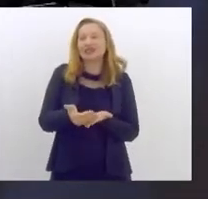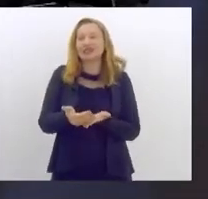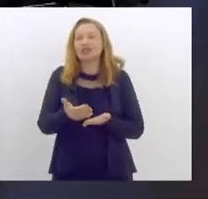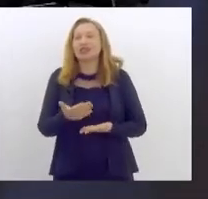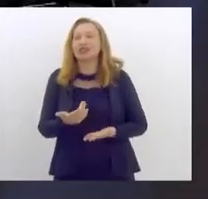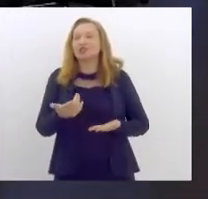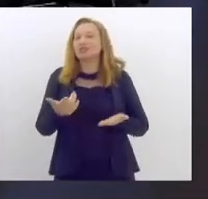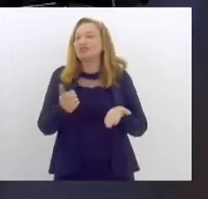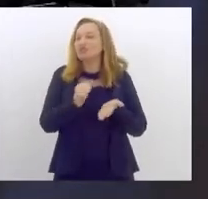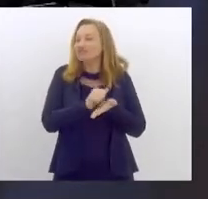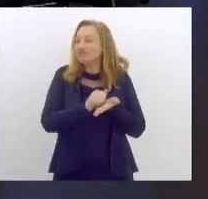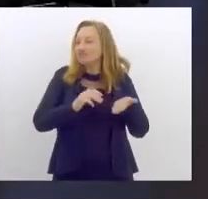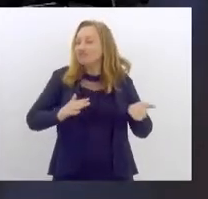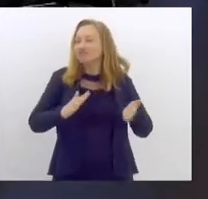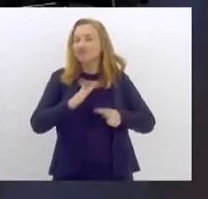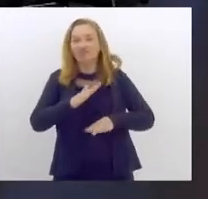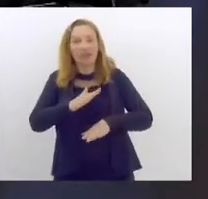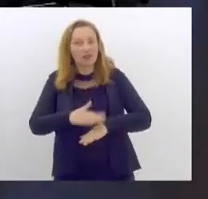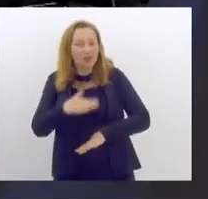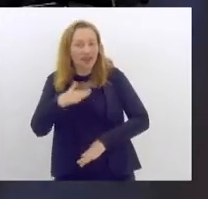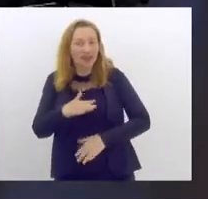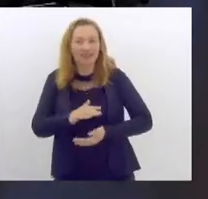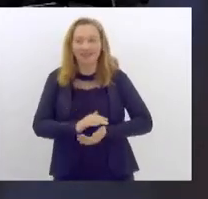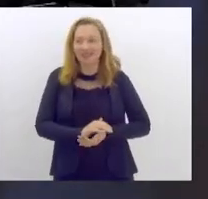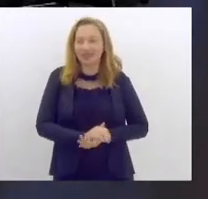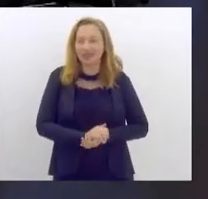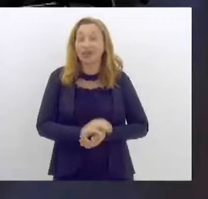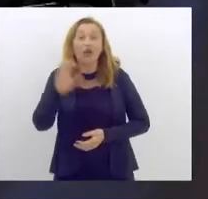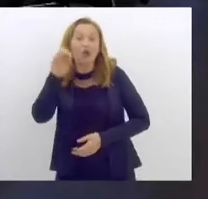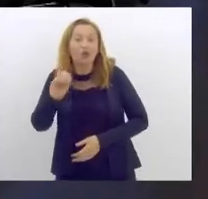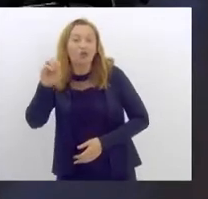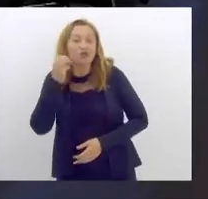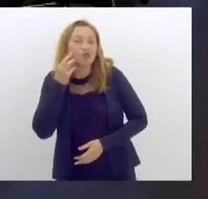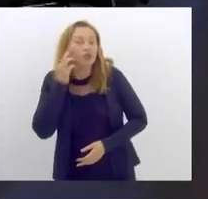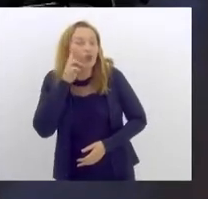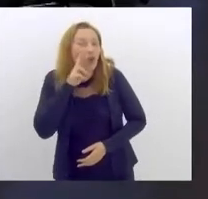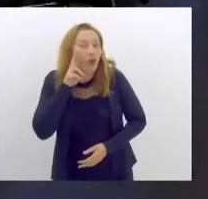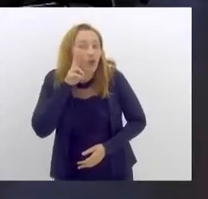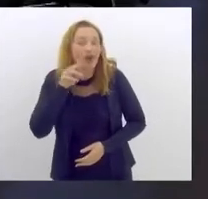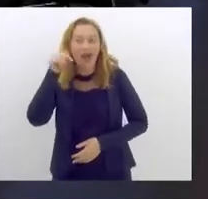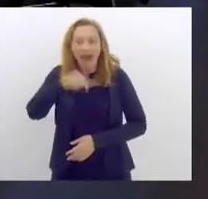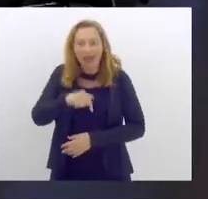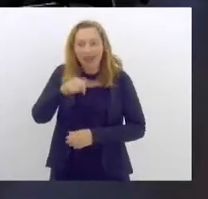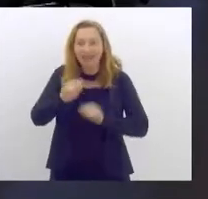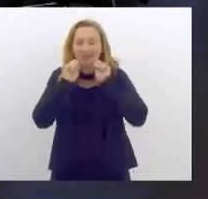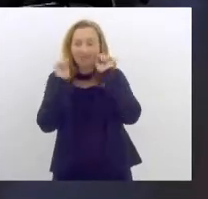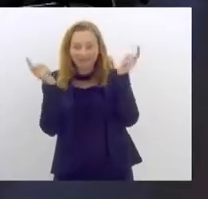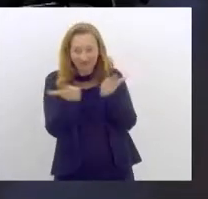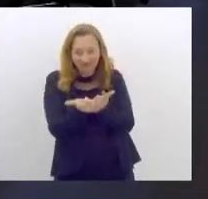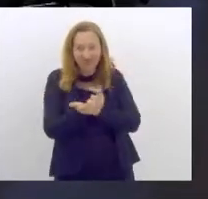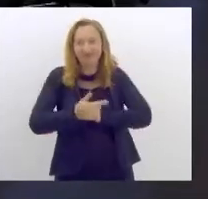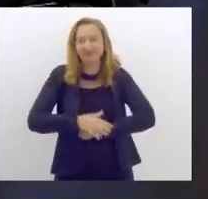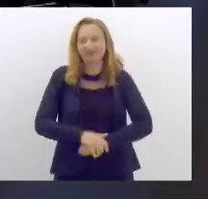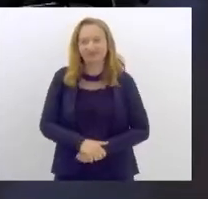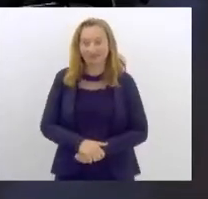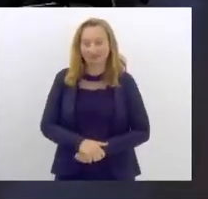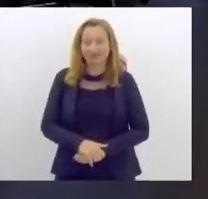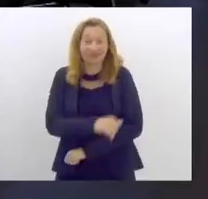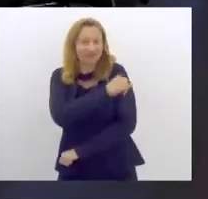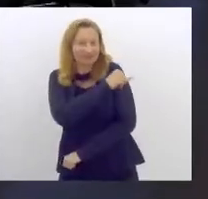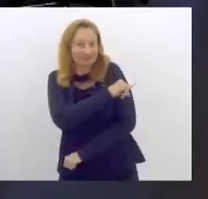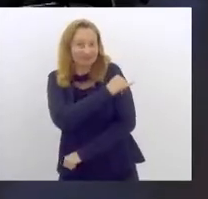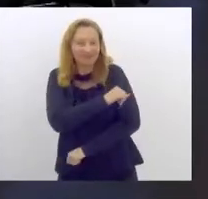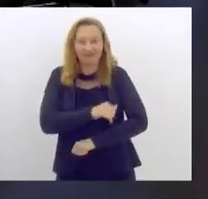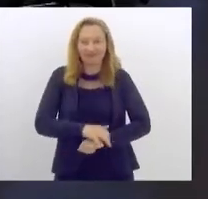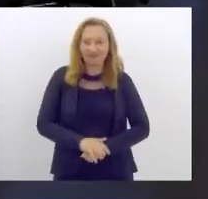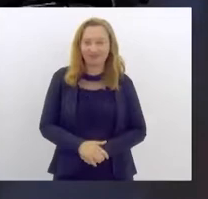mais uma atividade né do Outubro Rosa aqui na Assembleia Legislativa do Rio de